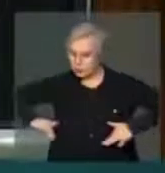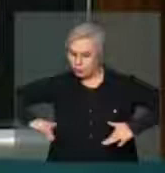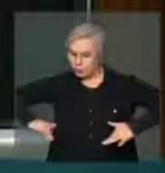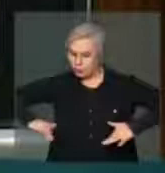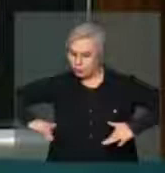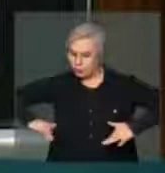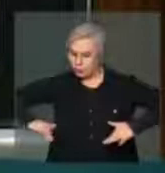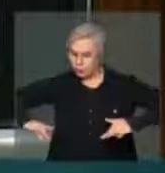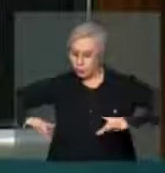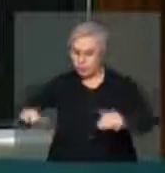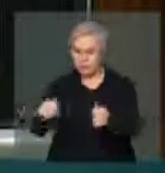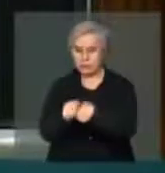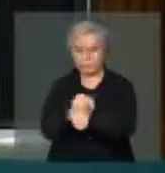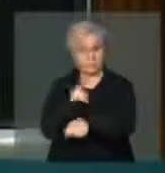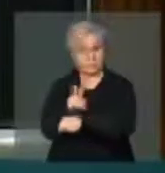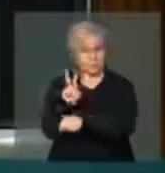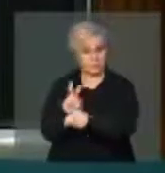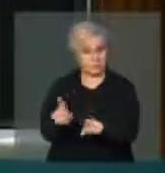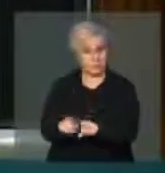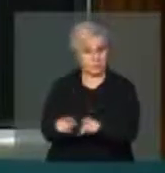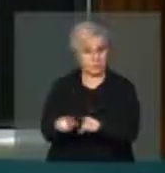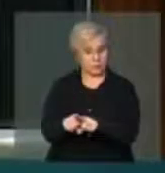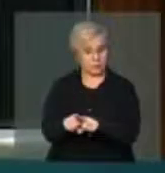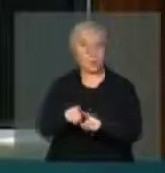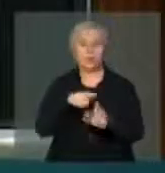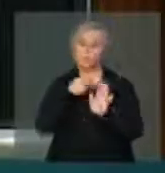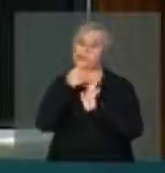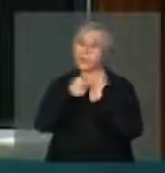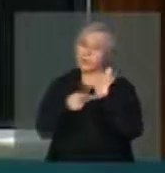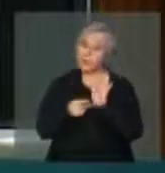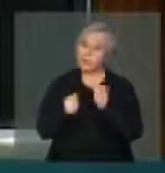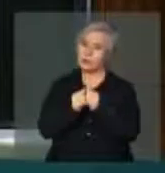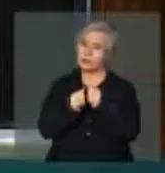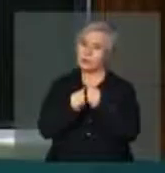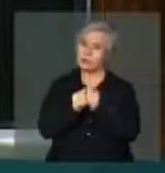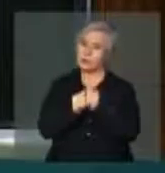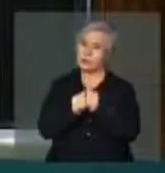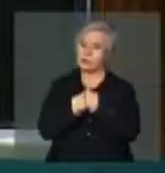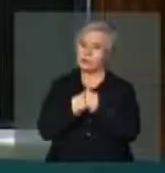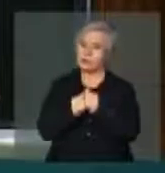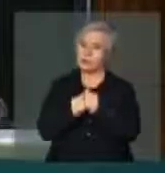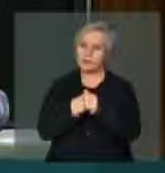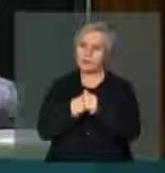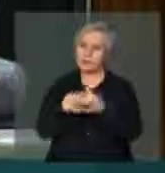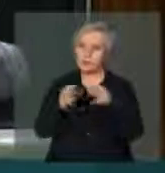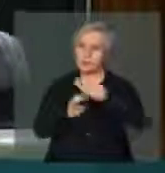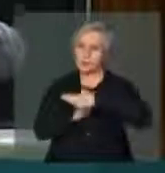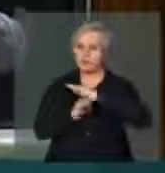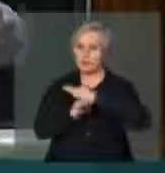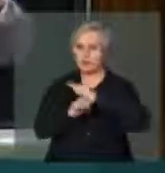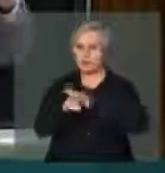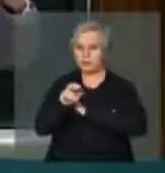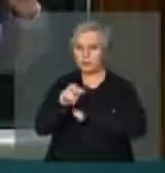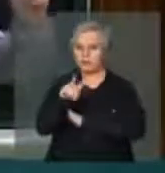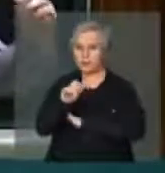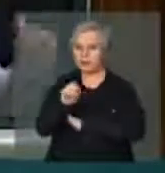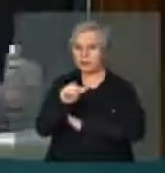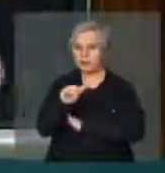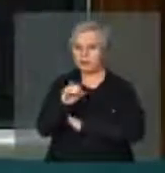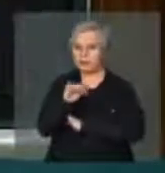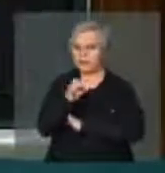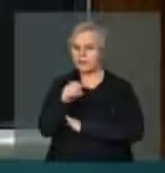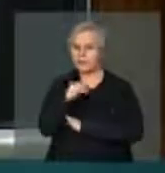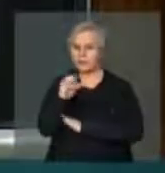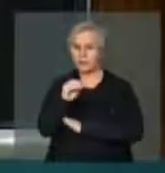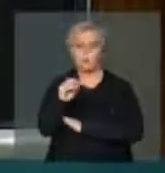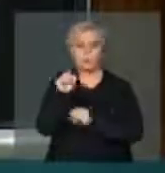das Maí, feito inclusive pela Companhia de Desenvolvimento do Vale do São Francisco, que é todos os municípios da